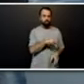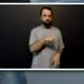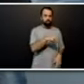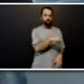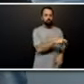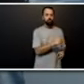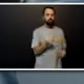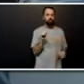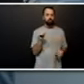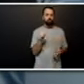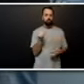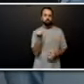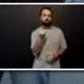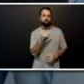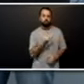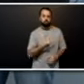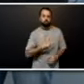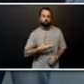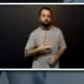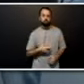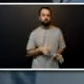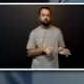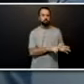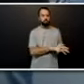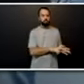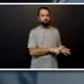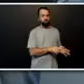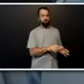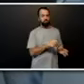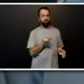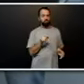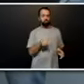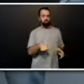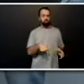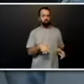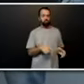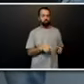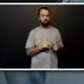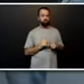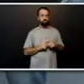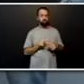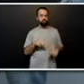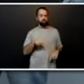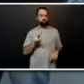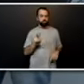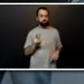Menos 7, o 2, 5.